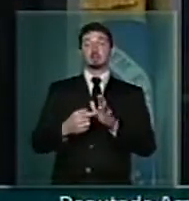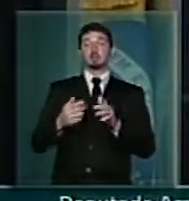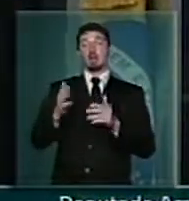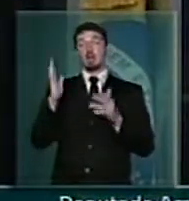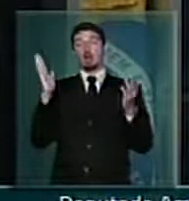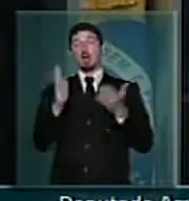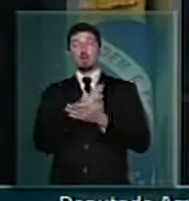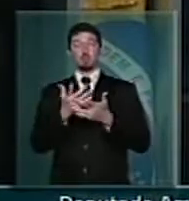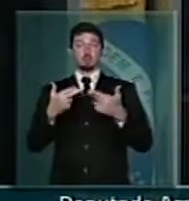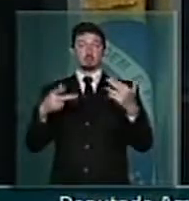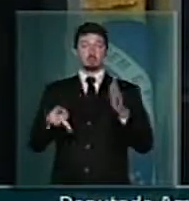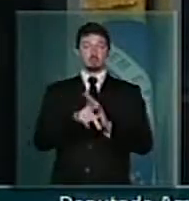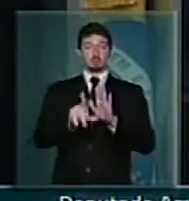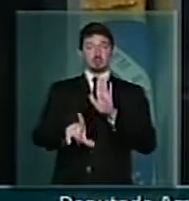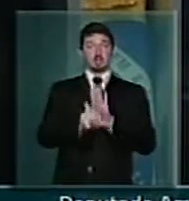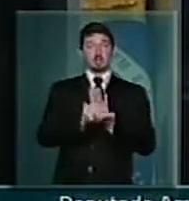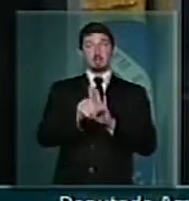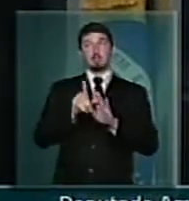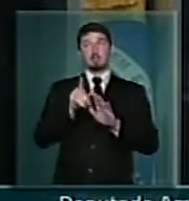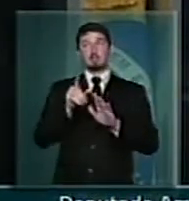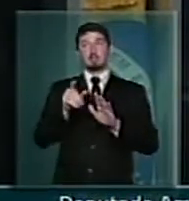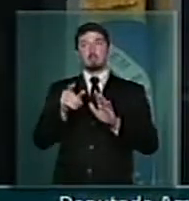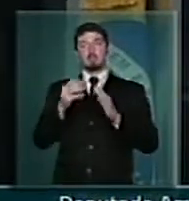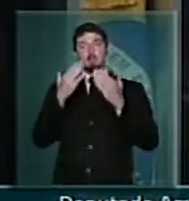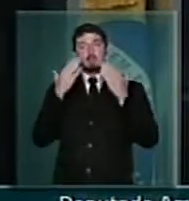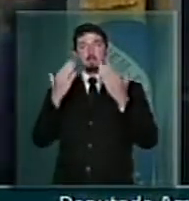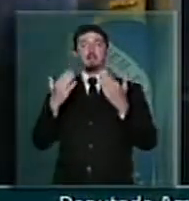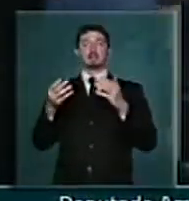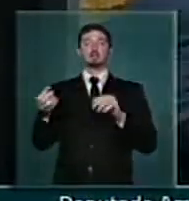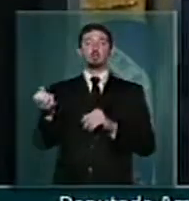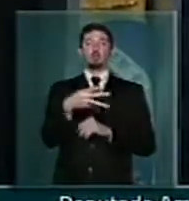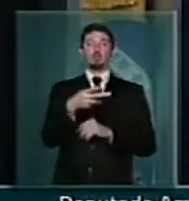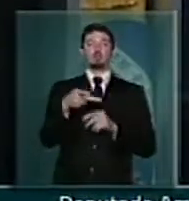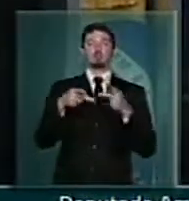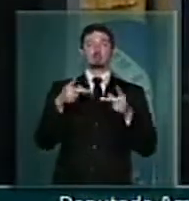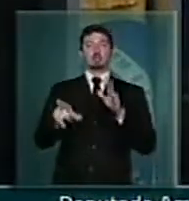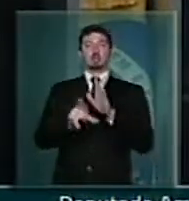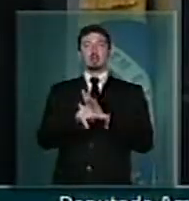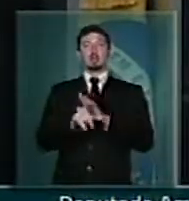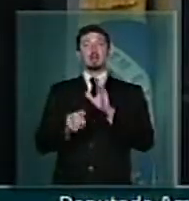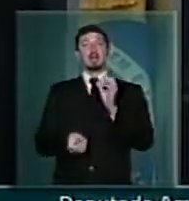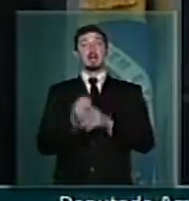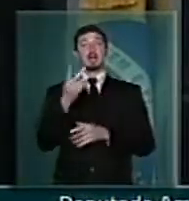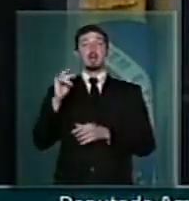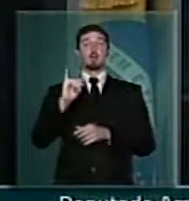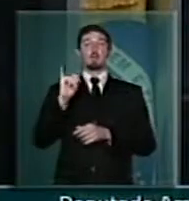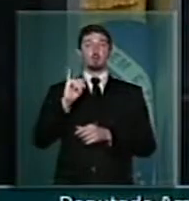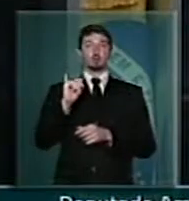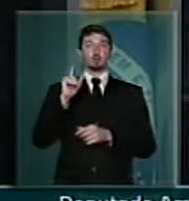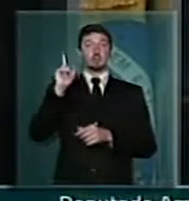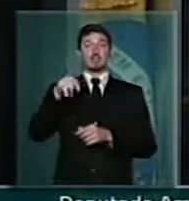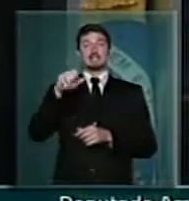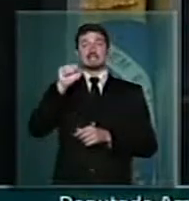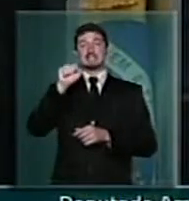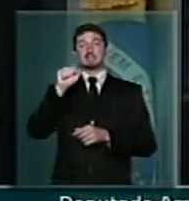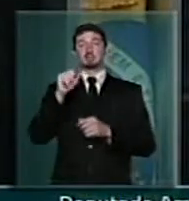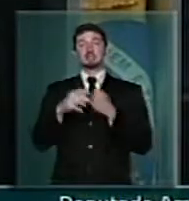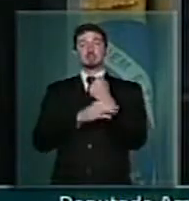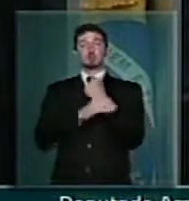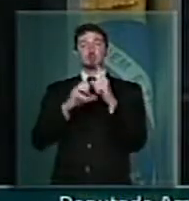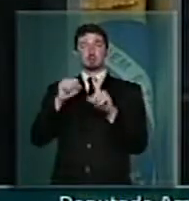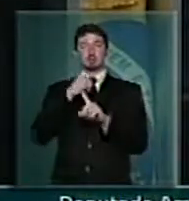aperfeiçoar. Nós apresentamos um projeto de lei que cria a contribuição para a Seguridade Social